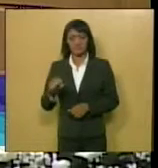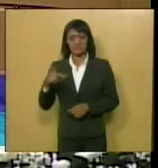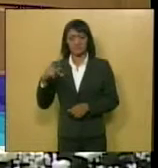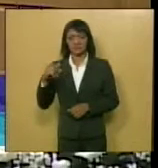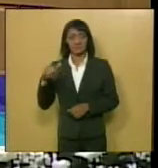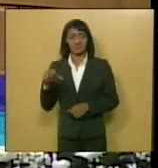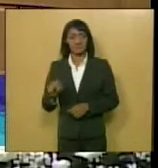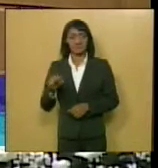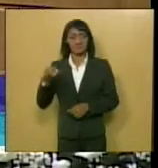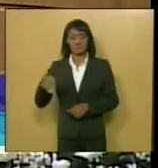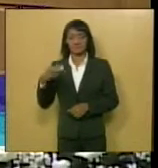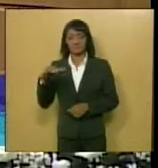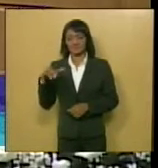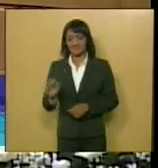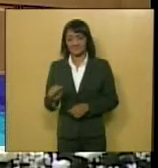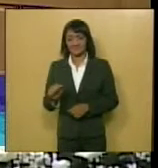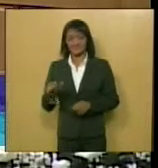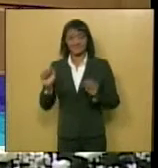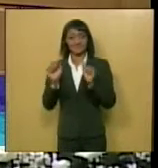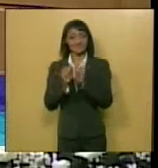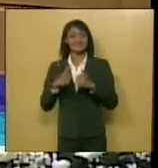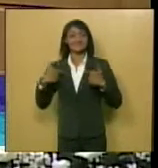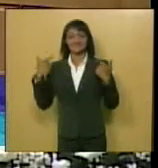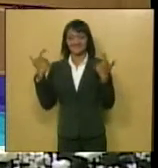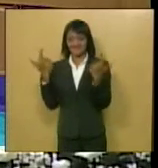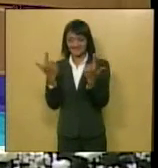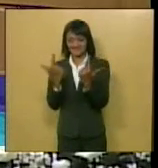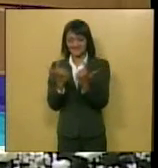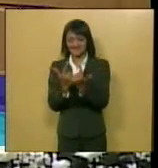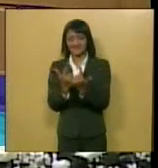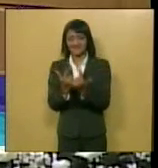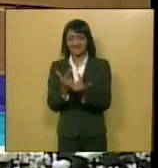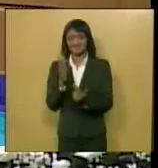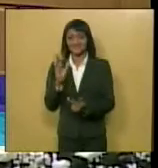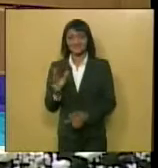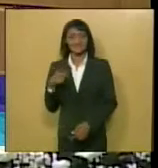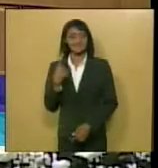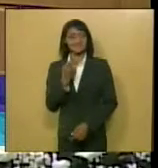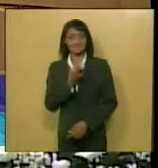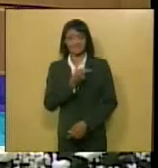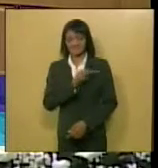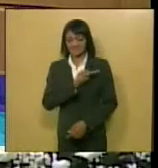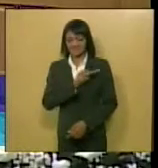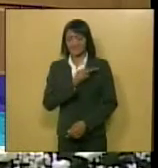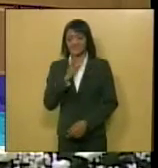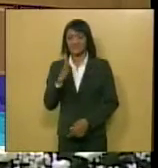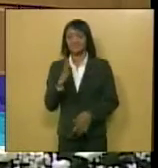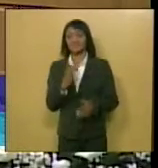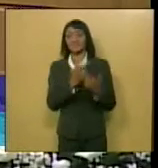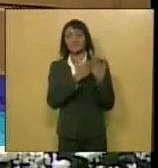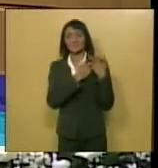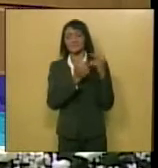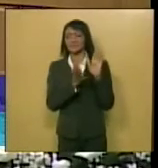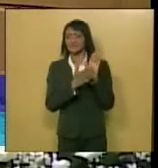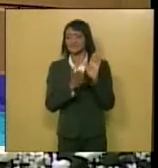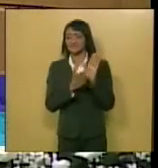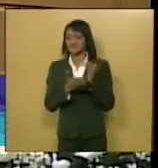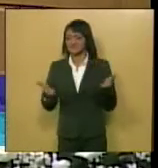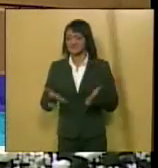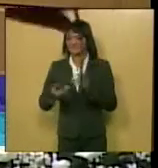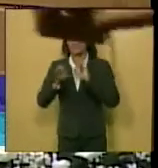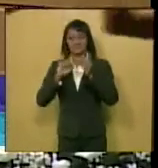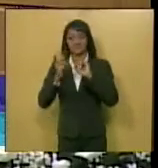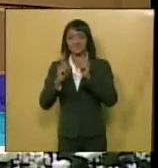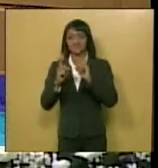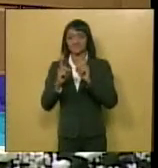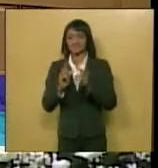a Assembleia Legislativa, por intermédio de nossa propositura, realiza esta sessão